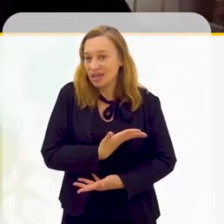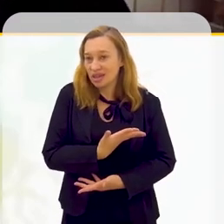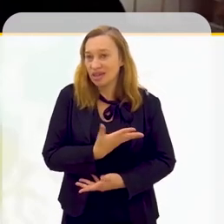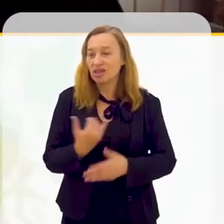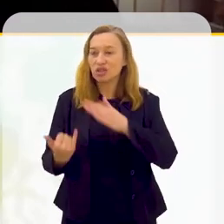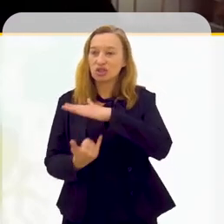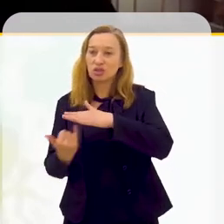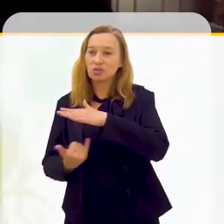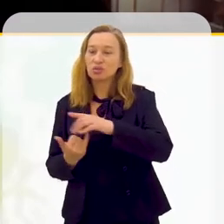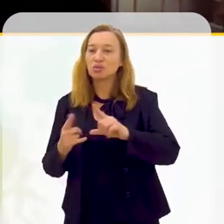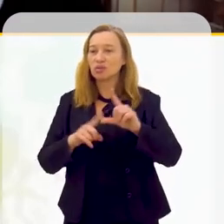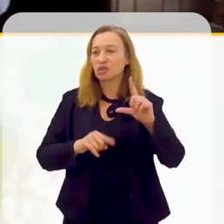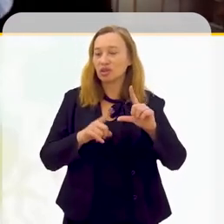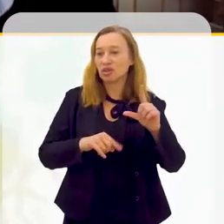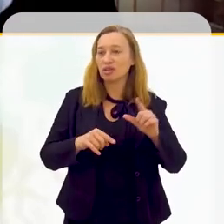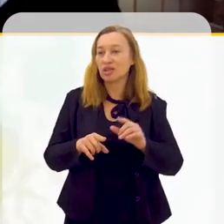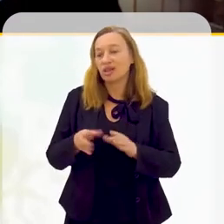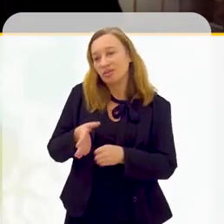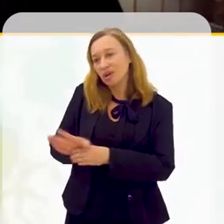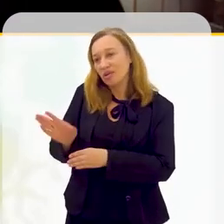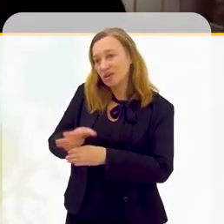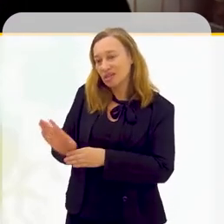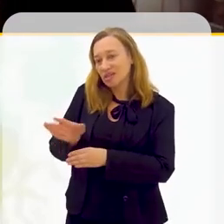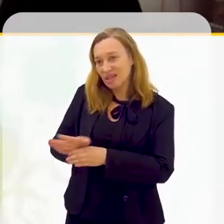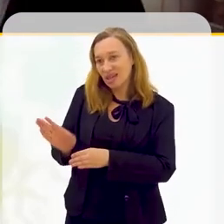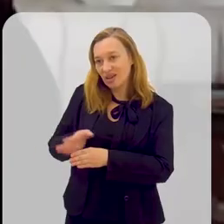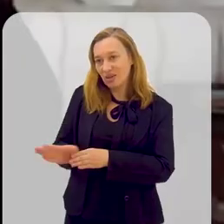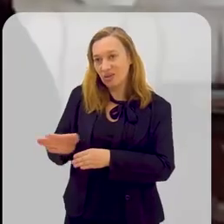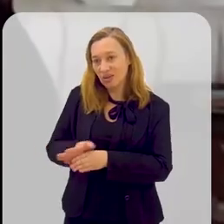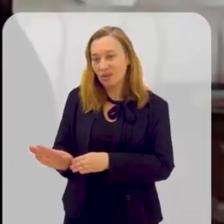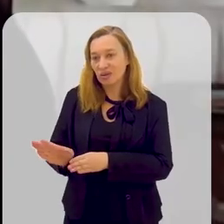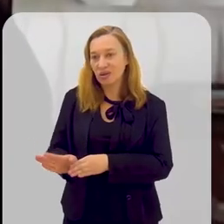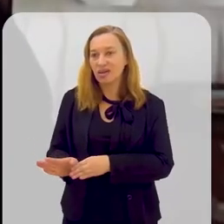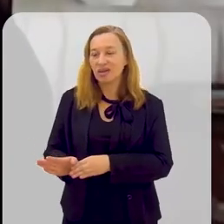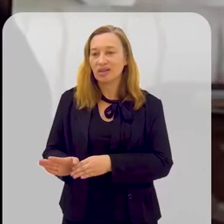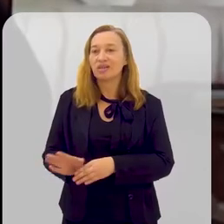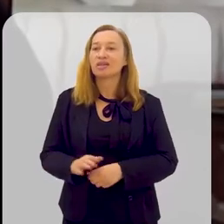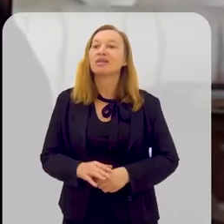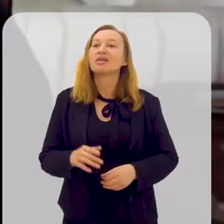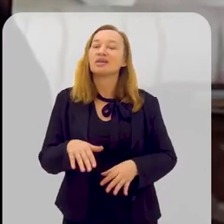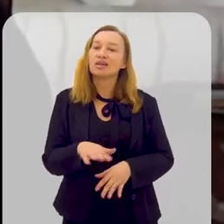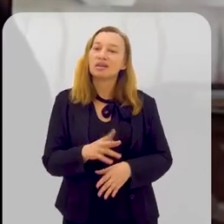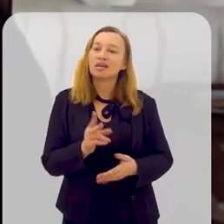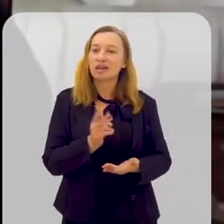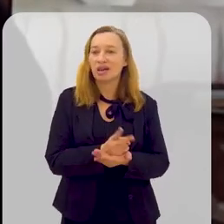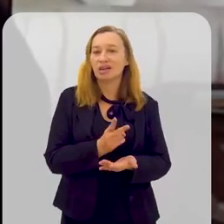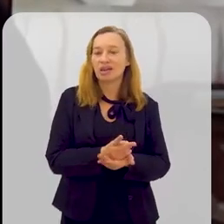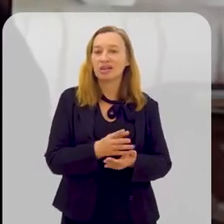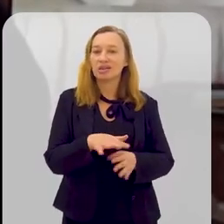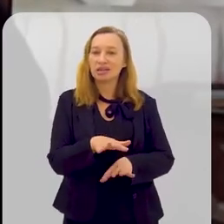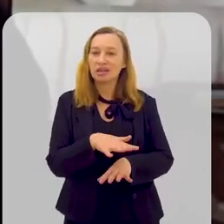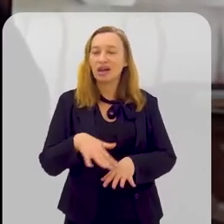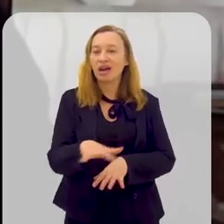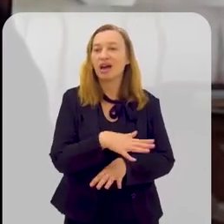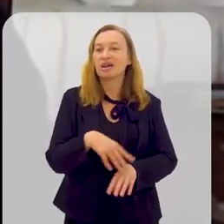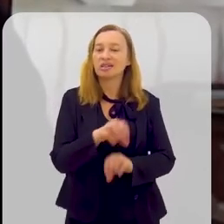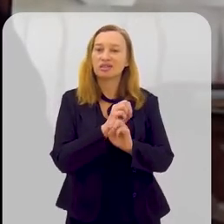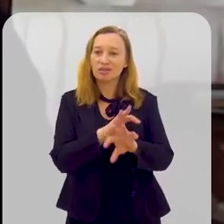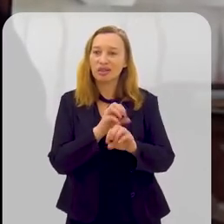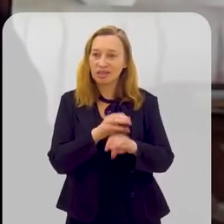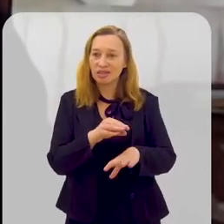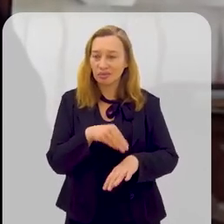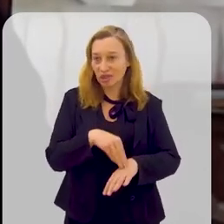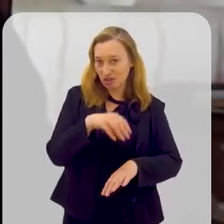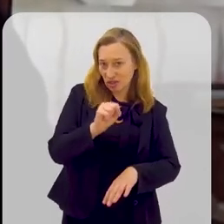Instituto de letras e foi quem me orientou na dissertação Apesar de eu fazer na área da Educação meu mestrado